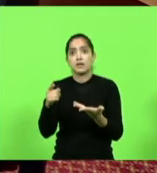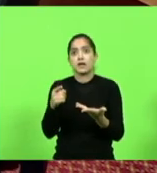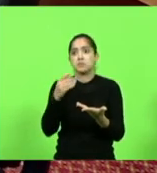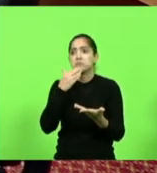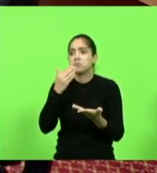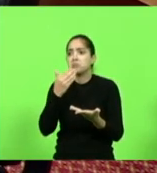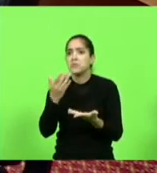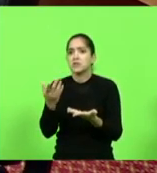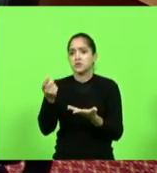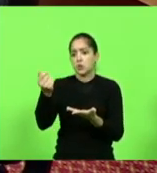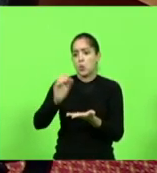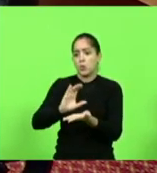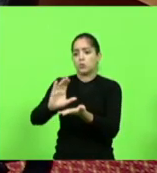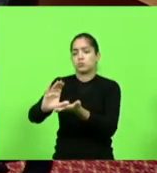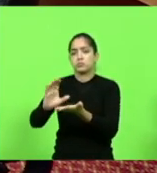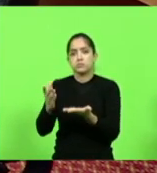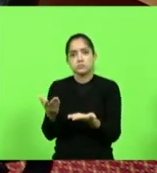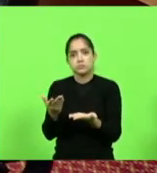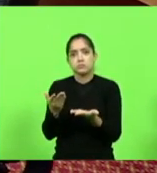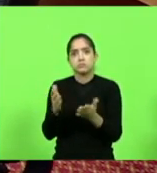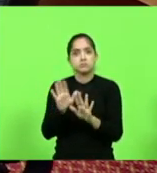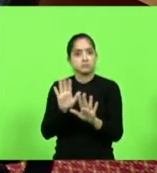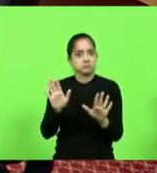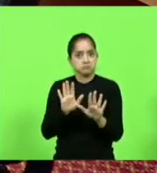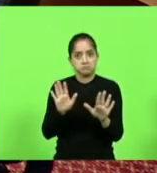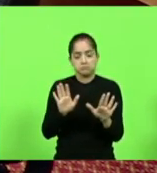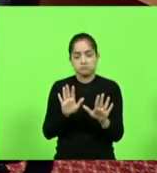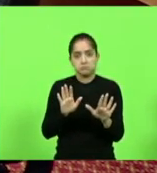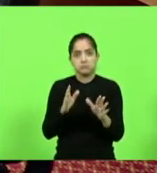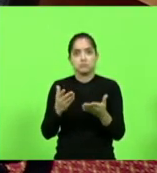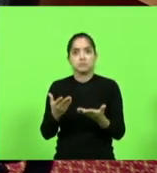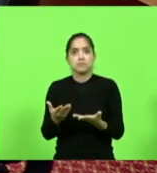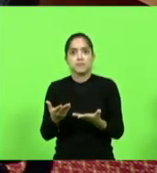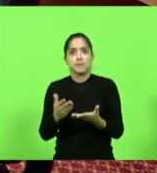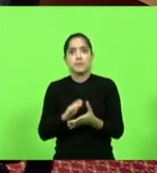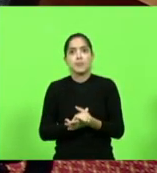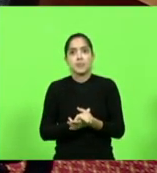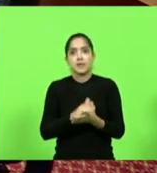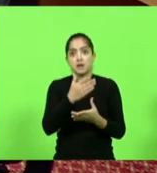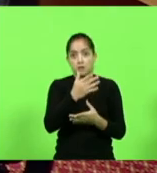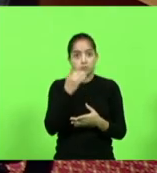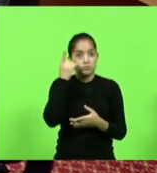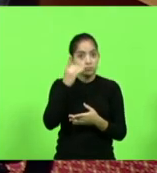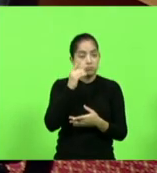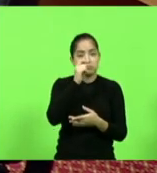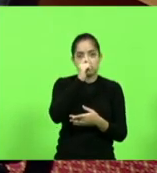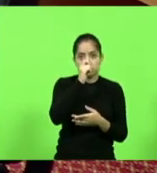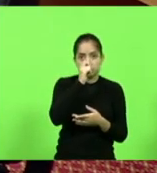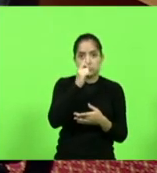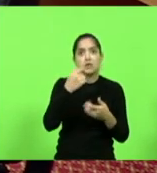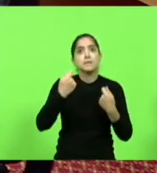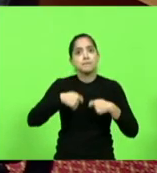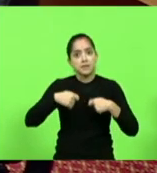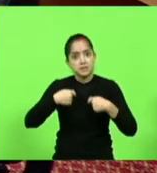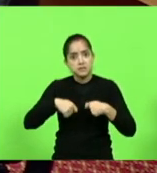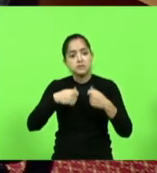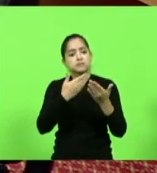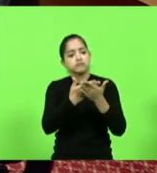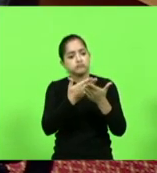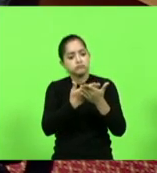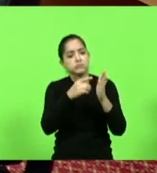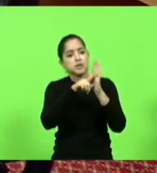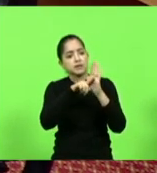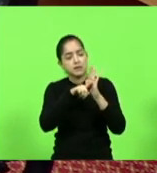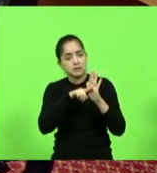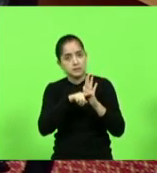dinheiro. Mas não é assim, gente. Eu acho que o João é da comissão e tem que realmente estudar.